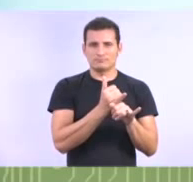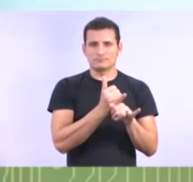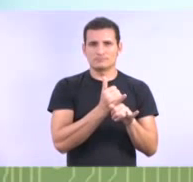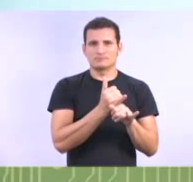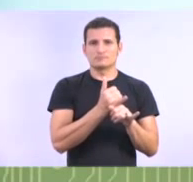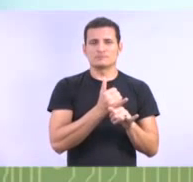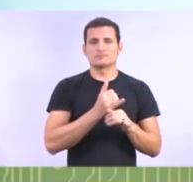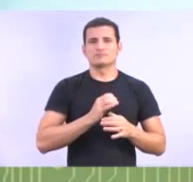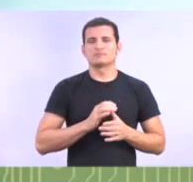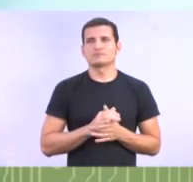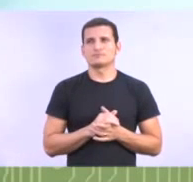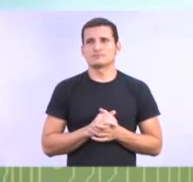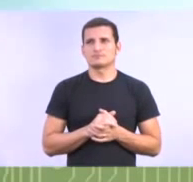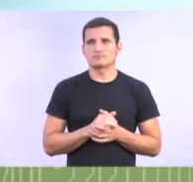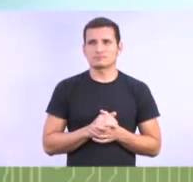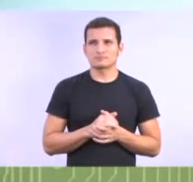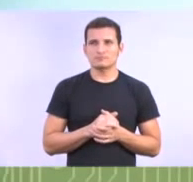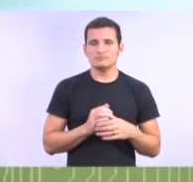que